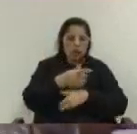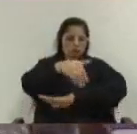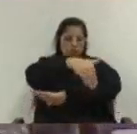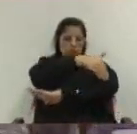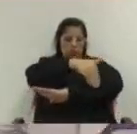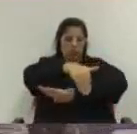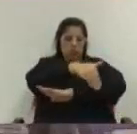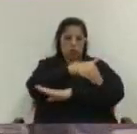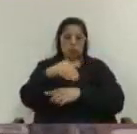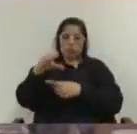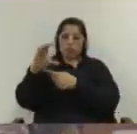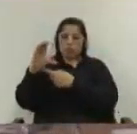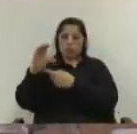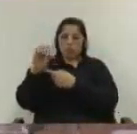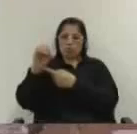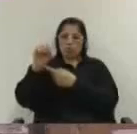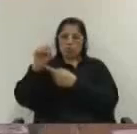Consolação.